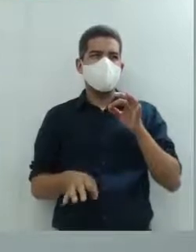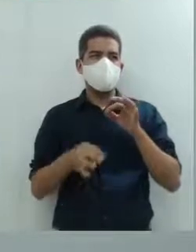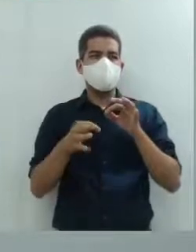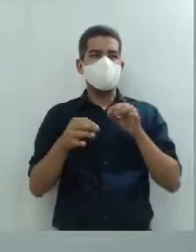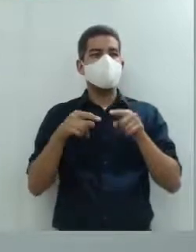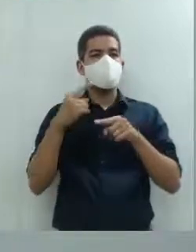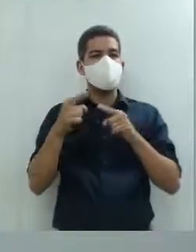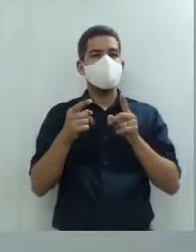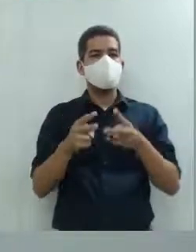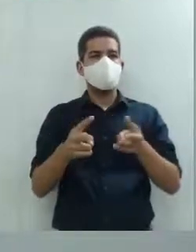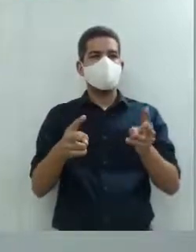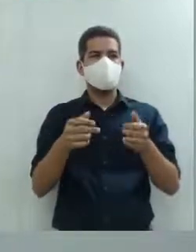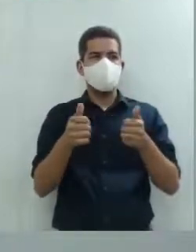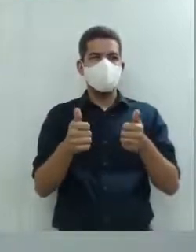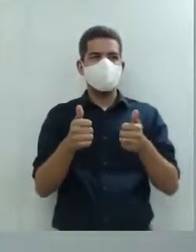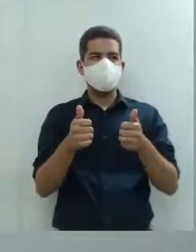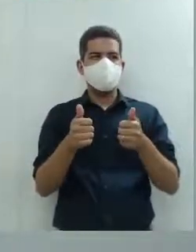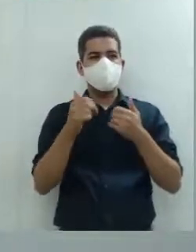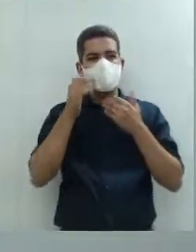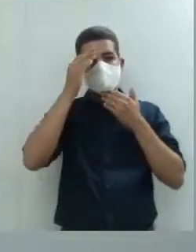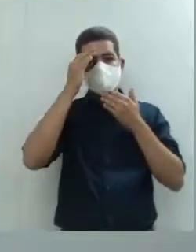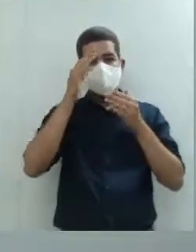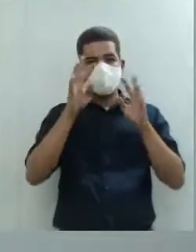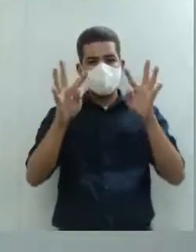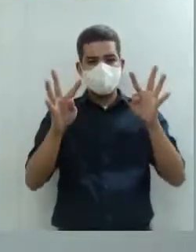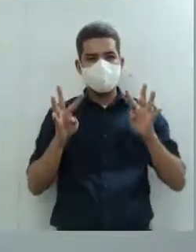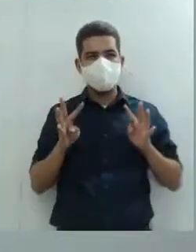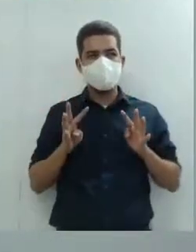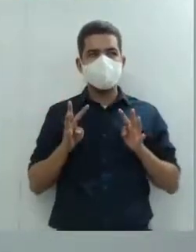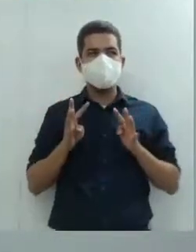dar continuidade a essa aula, tá? Eu agradeço a presença de